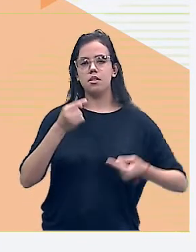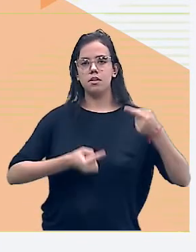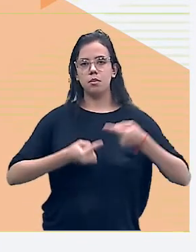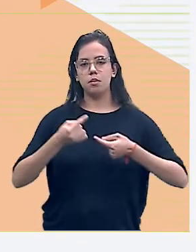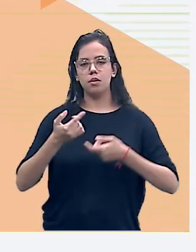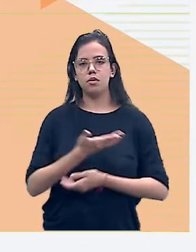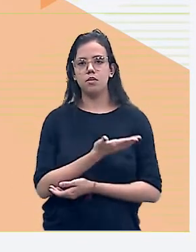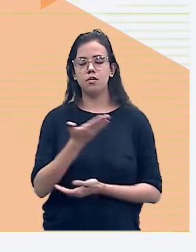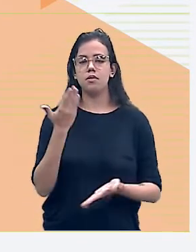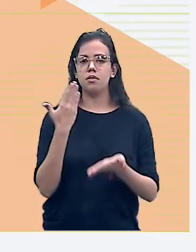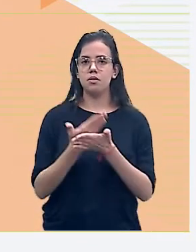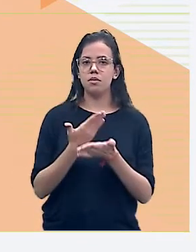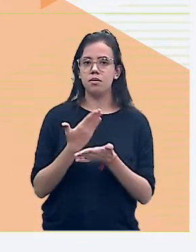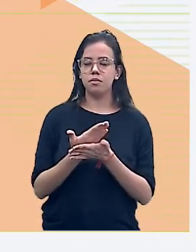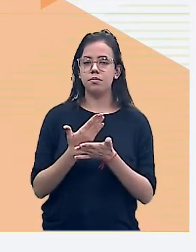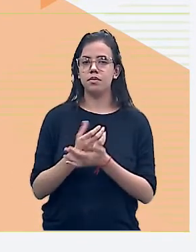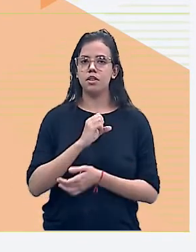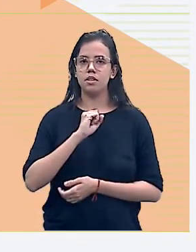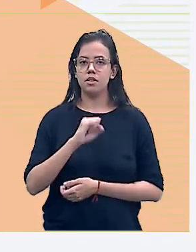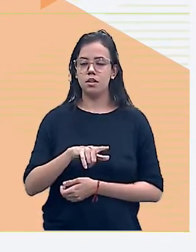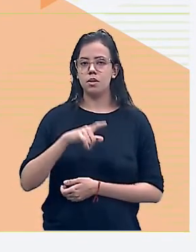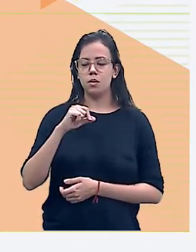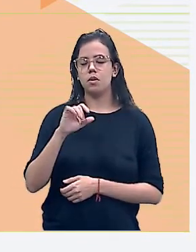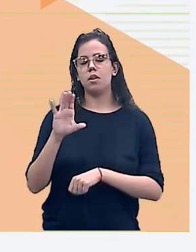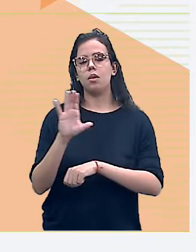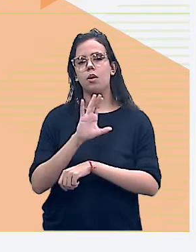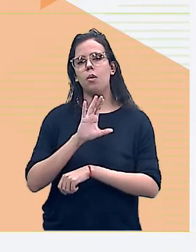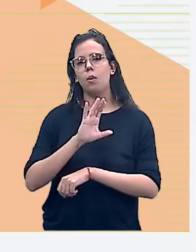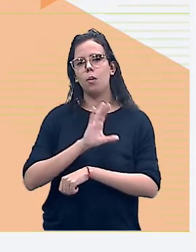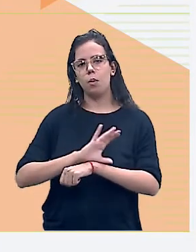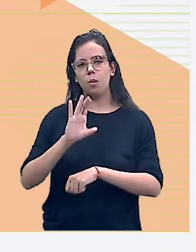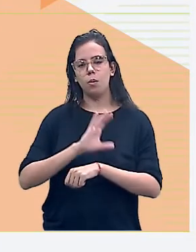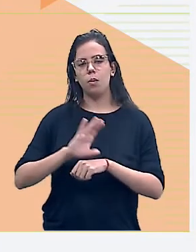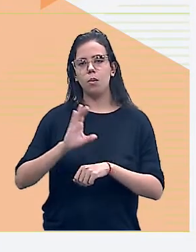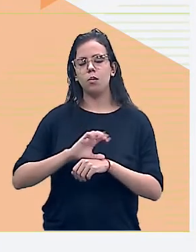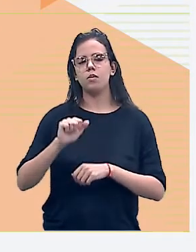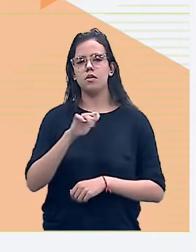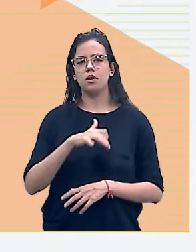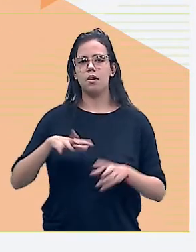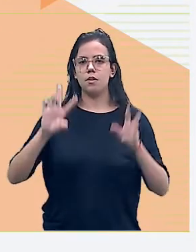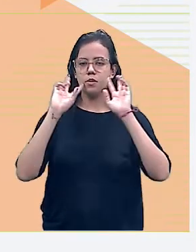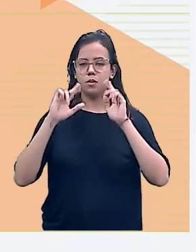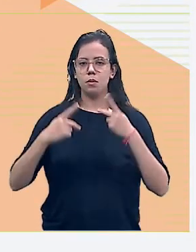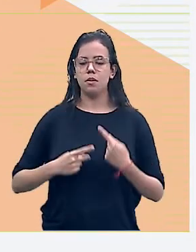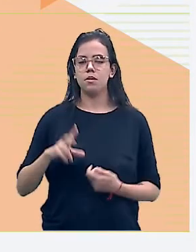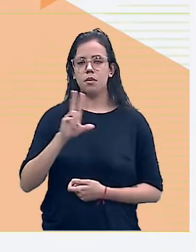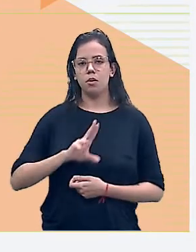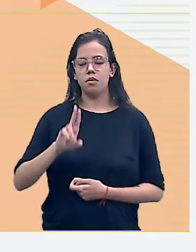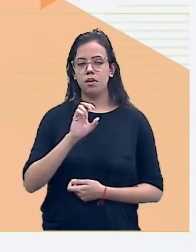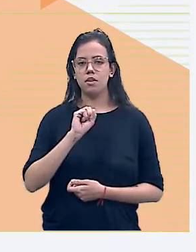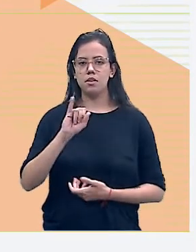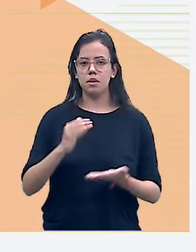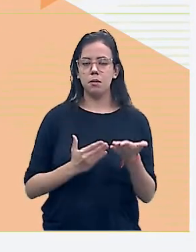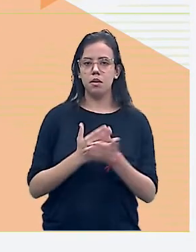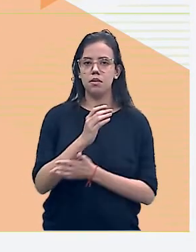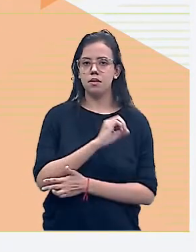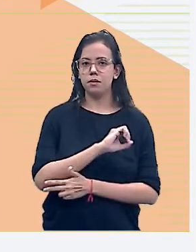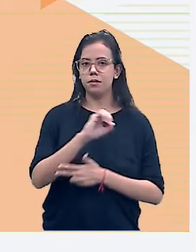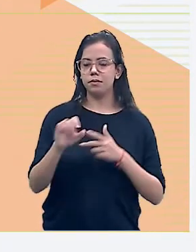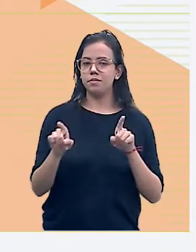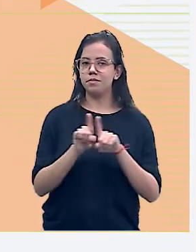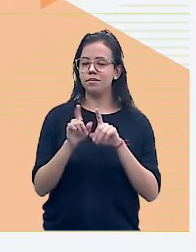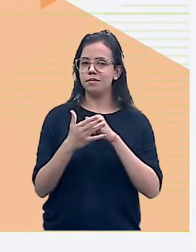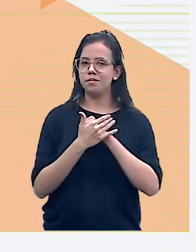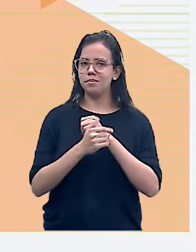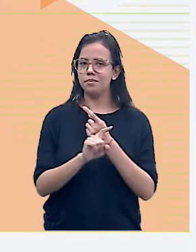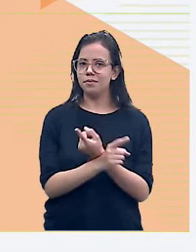vocês vão estudar certamente escolher um curso de humanas para Universidade no próximo ano quando forem aprovados Enem inclusive no